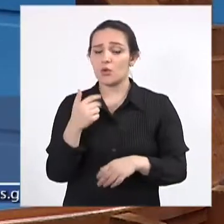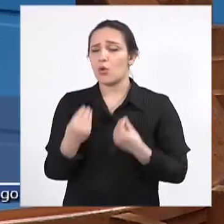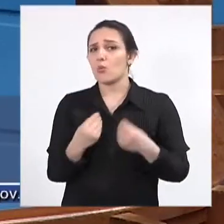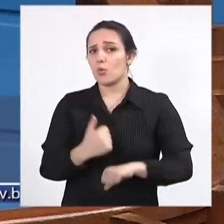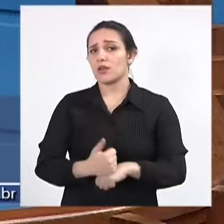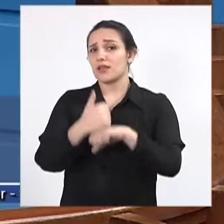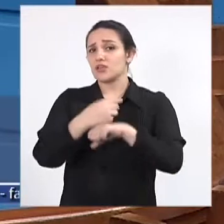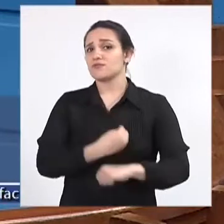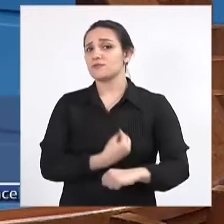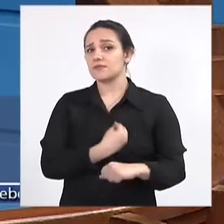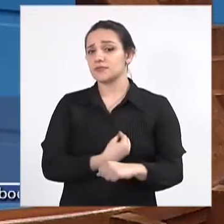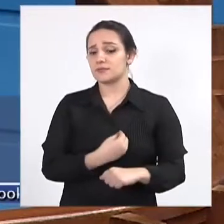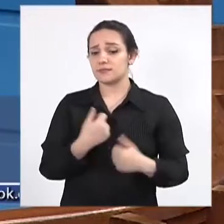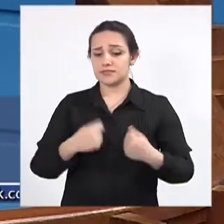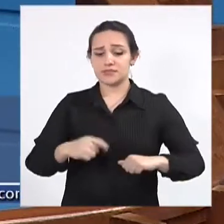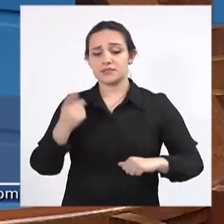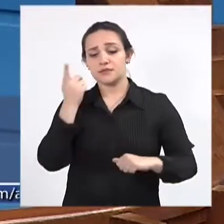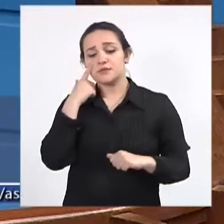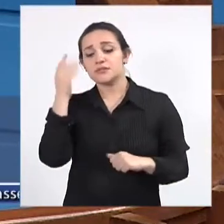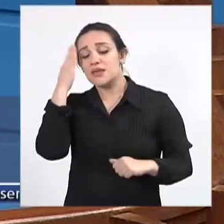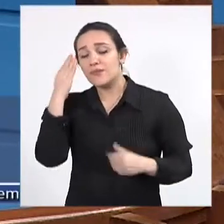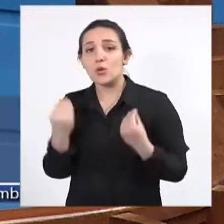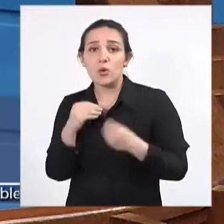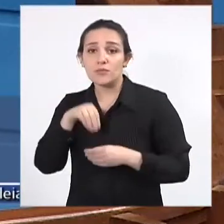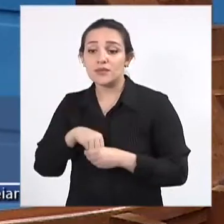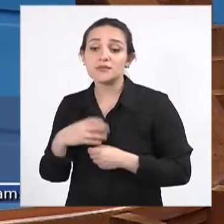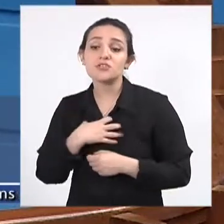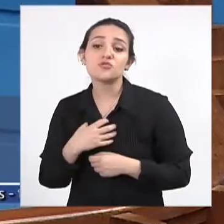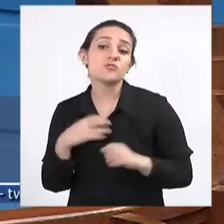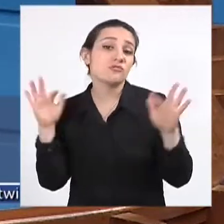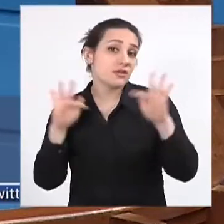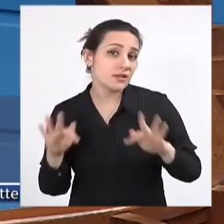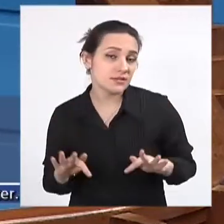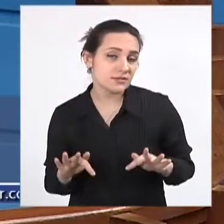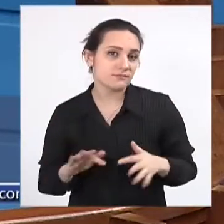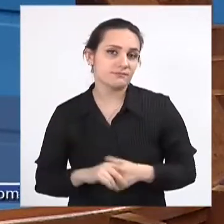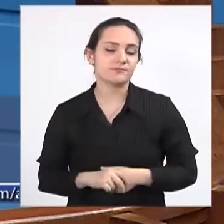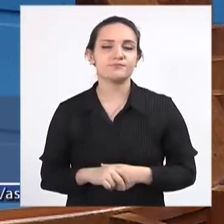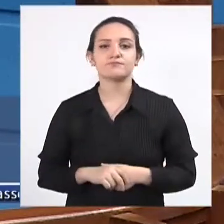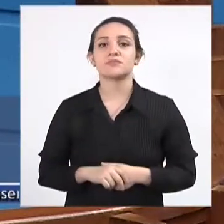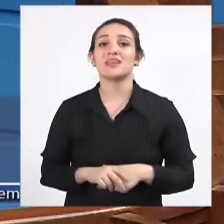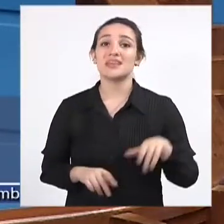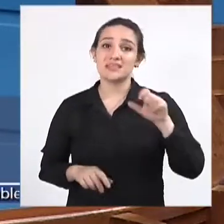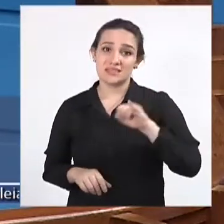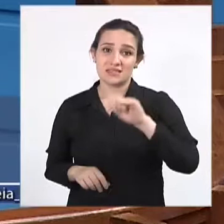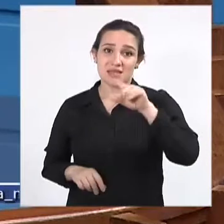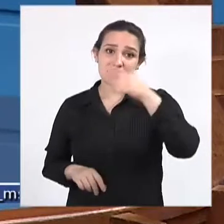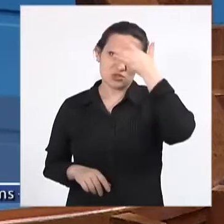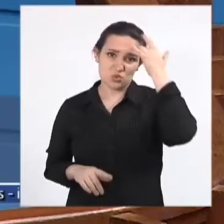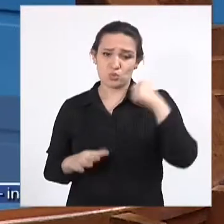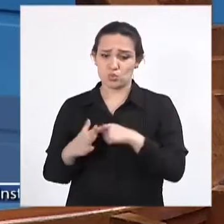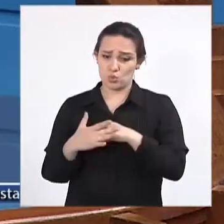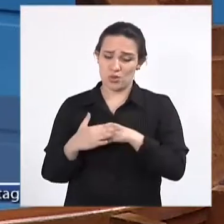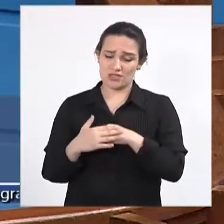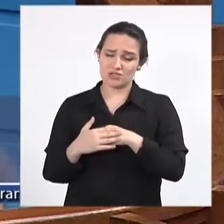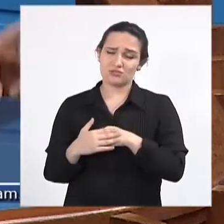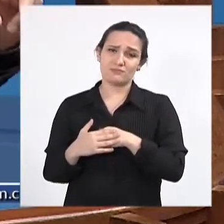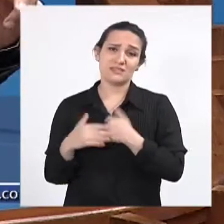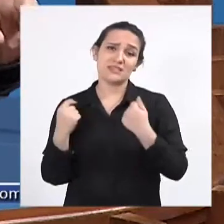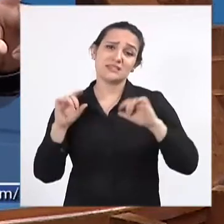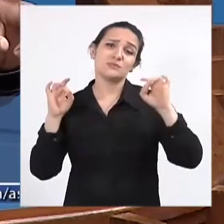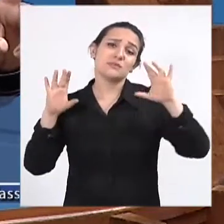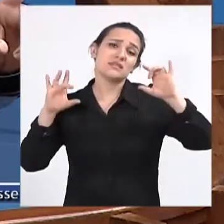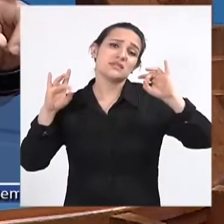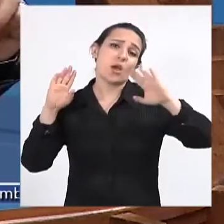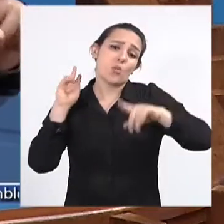da percepção do indivíduo sobre o que é felicidade. E no caso de idosos doentes que precisam de cuidado especial, além